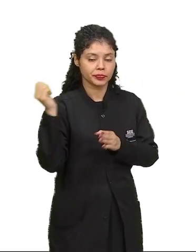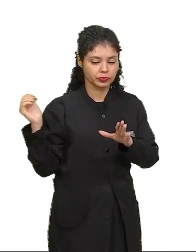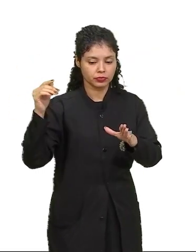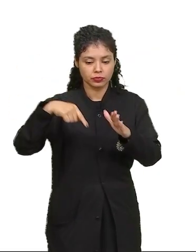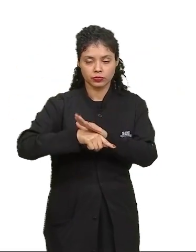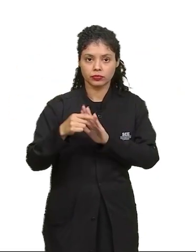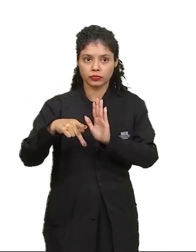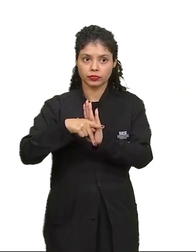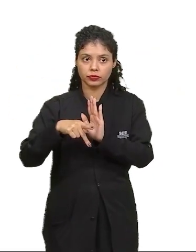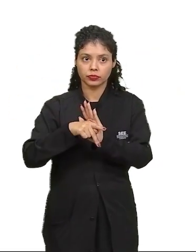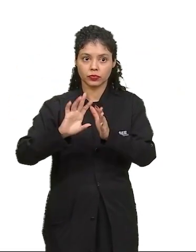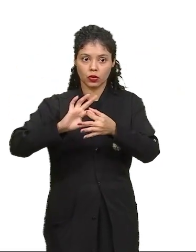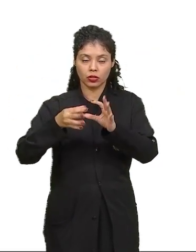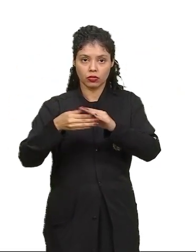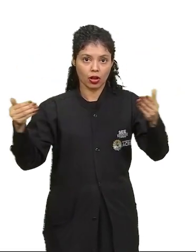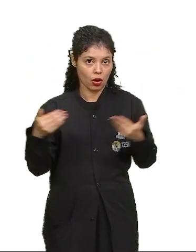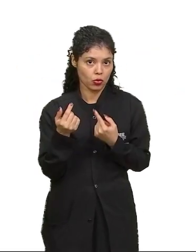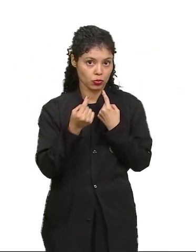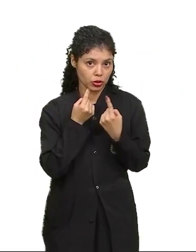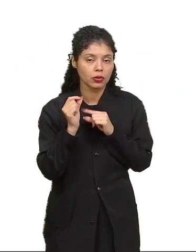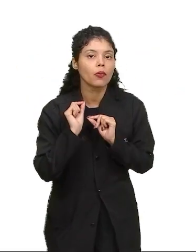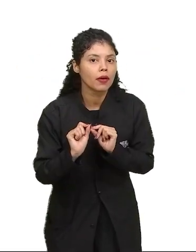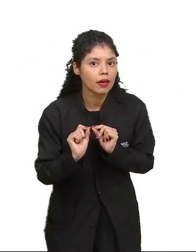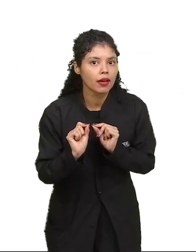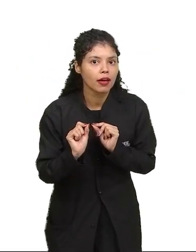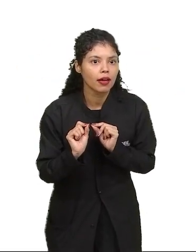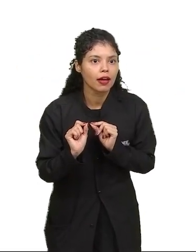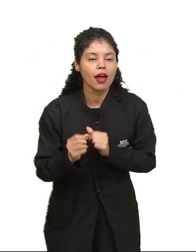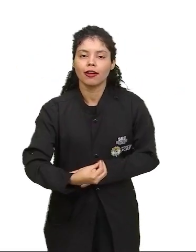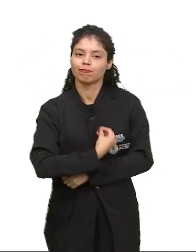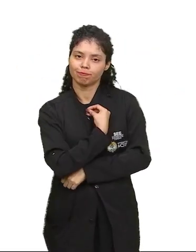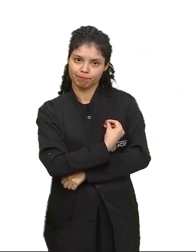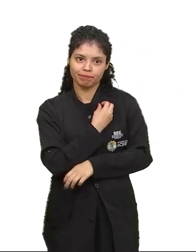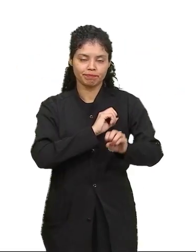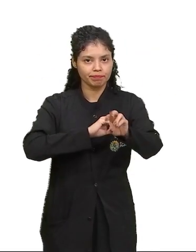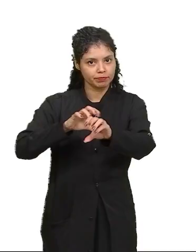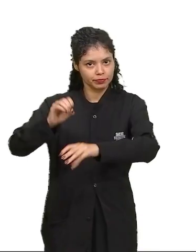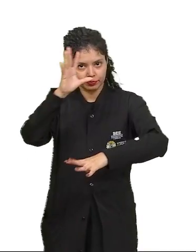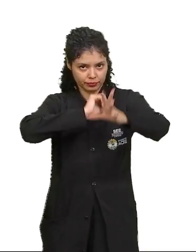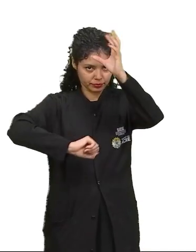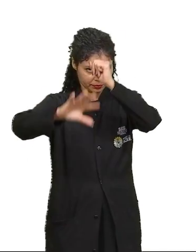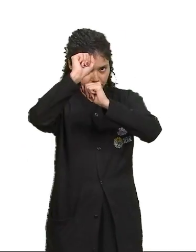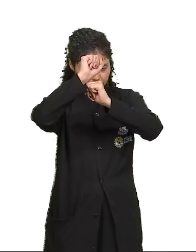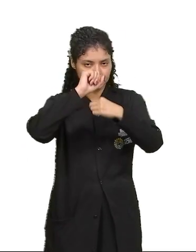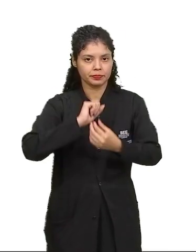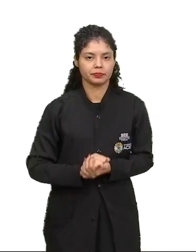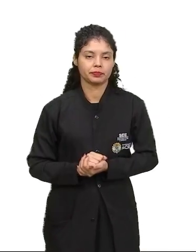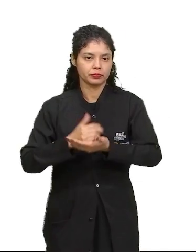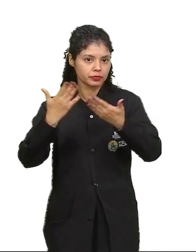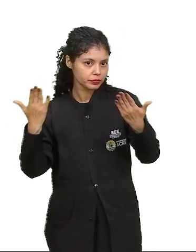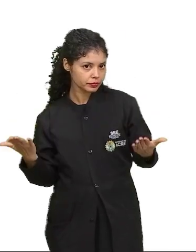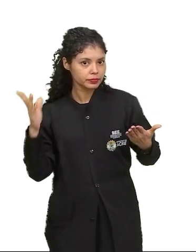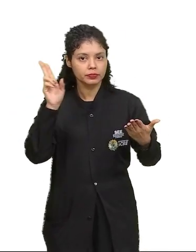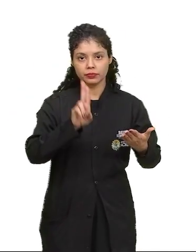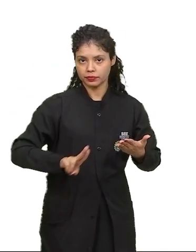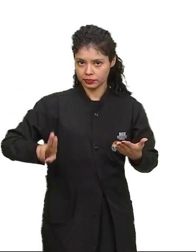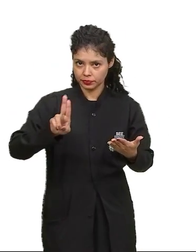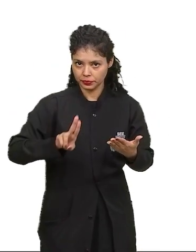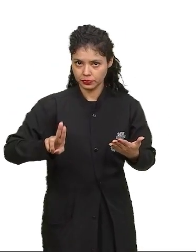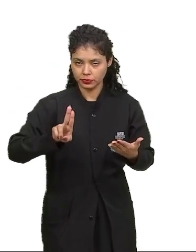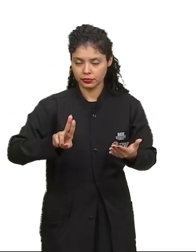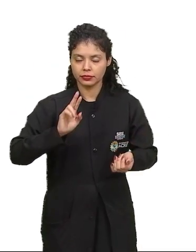inserida. O nosso contexto agora de comunicação é uma vivência de ensino e aprendizado. Então, eu vou